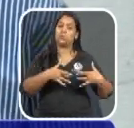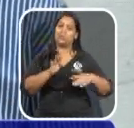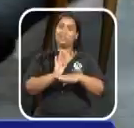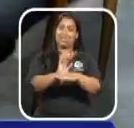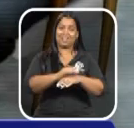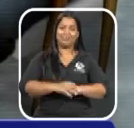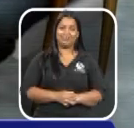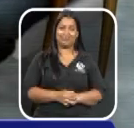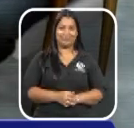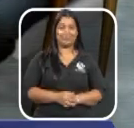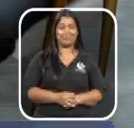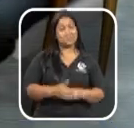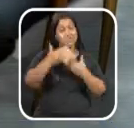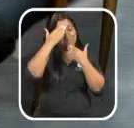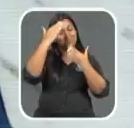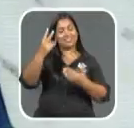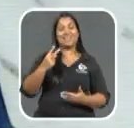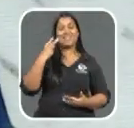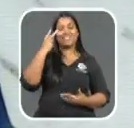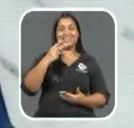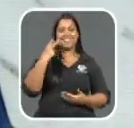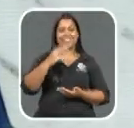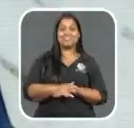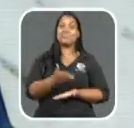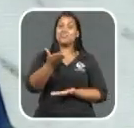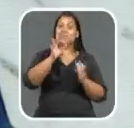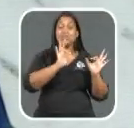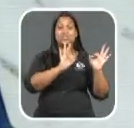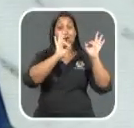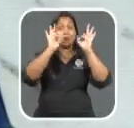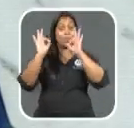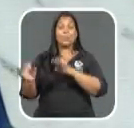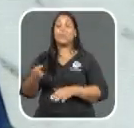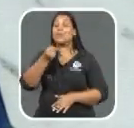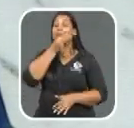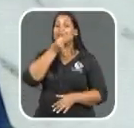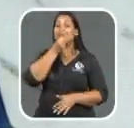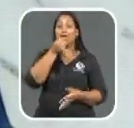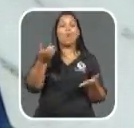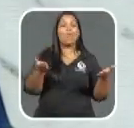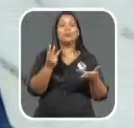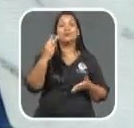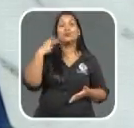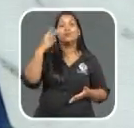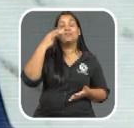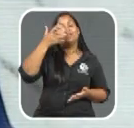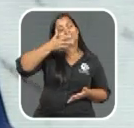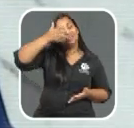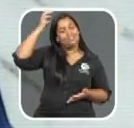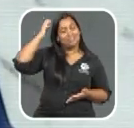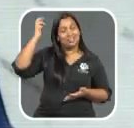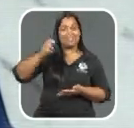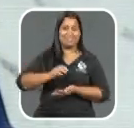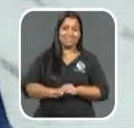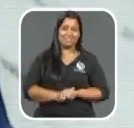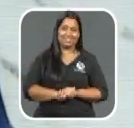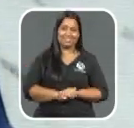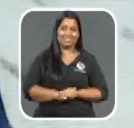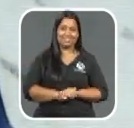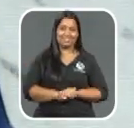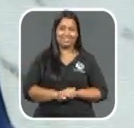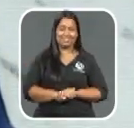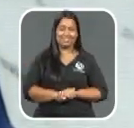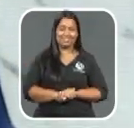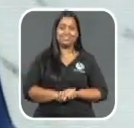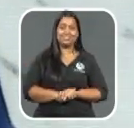solidária. Muito obrigada, vereador. Você acompanhou o Questão de Ordem hoje com o vereador Odélio Chaves, do